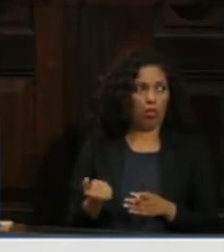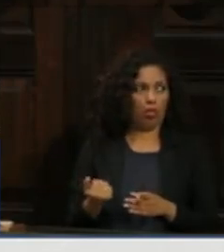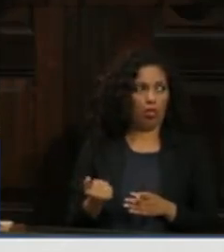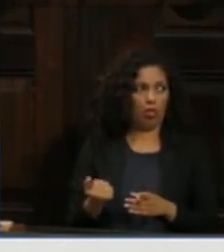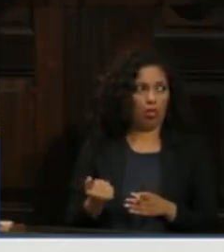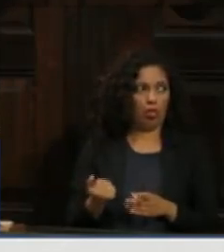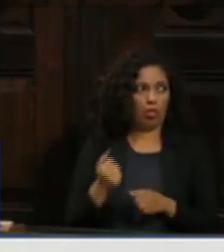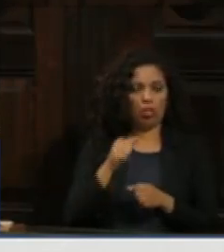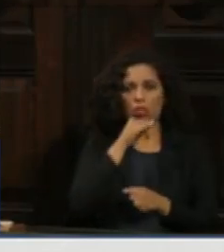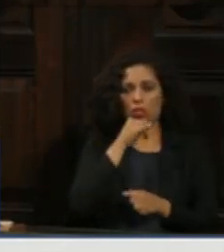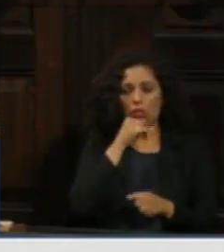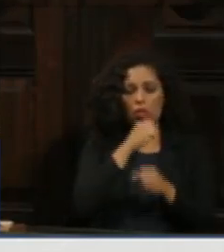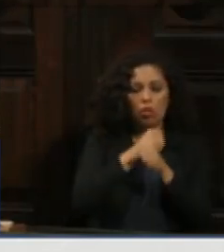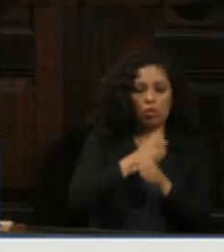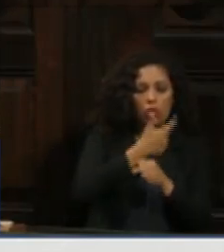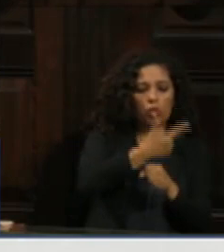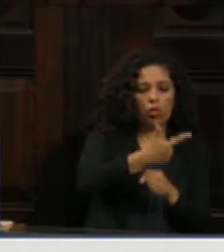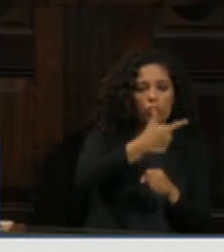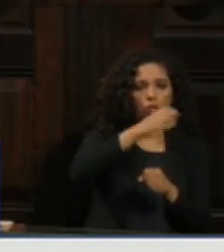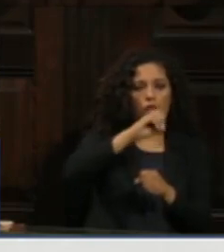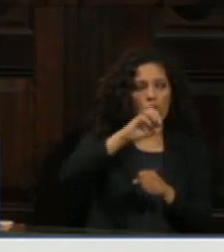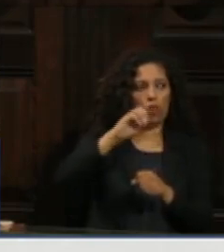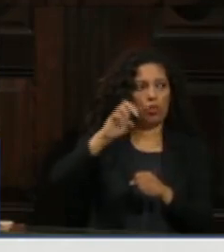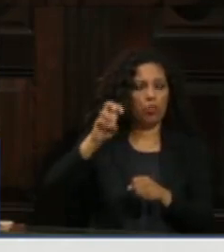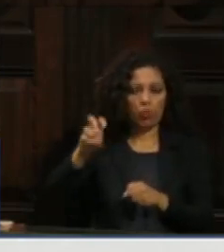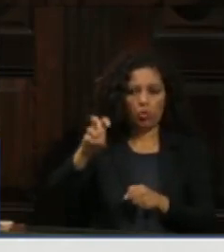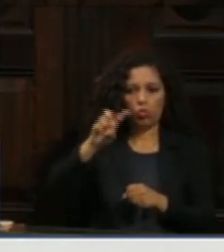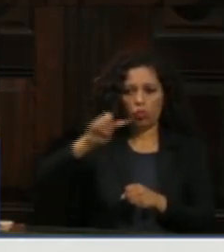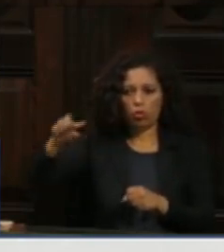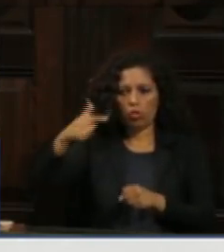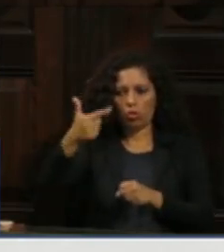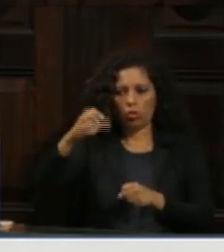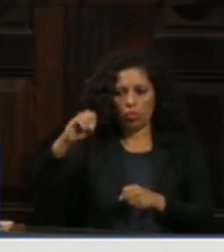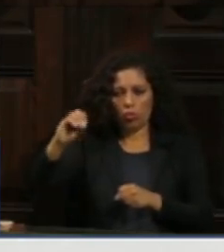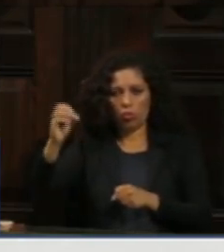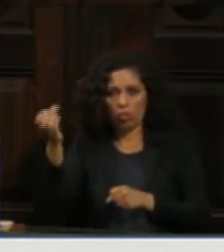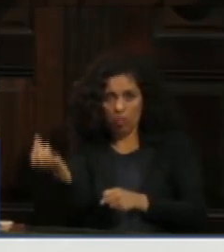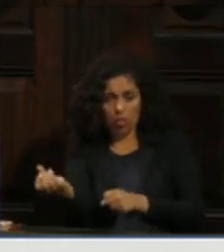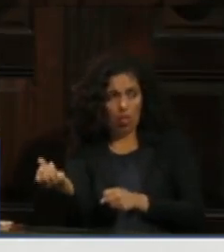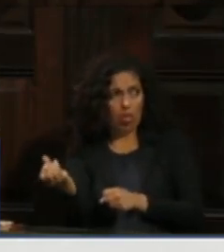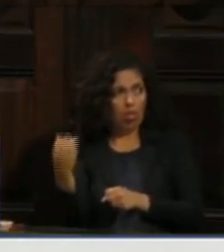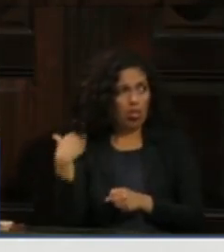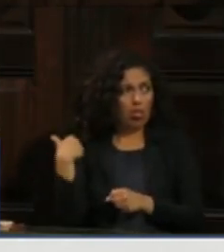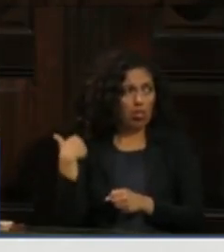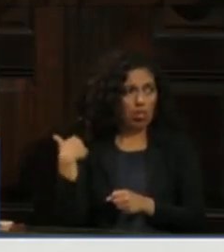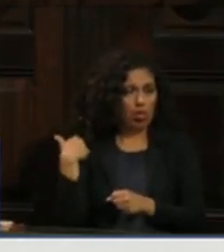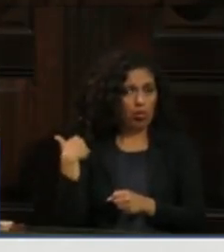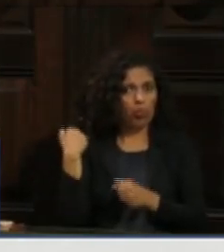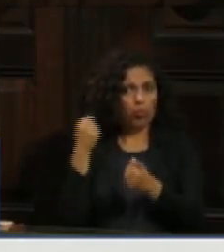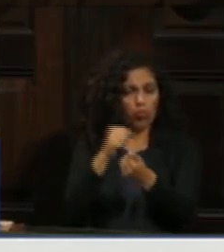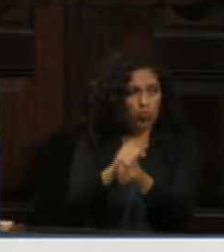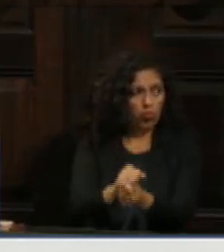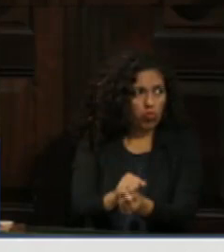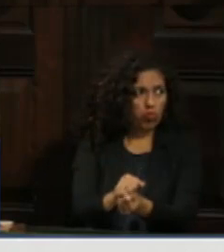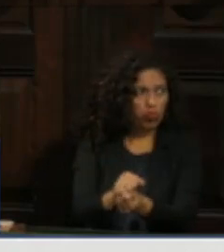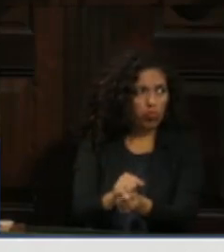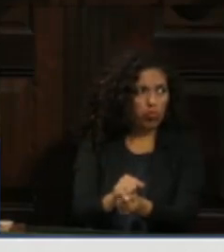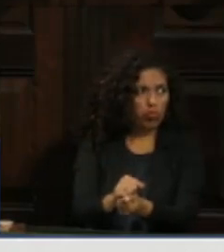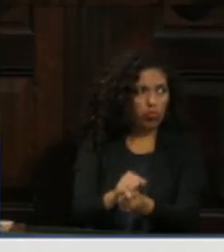Leva, né, no seu texto a um entendimento completamente contrário daquilo que foi o processo.